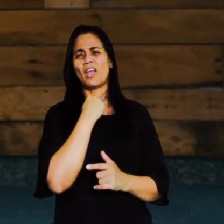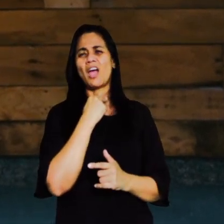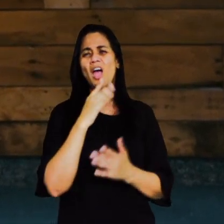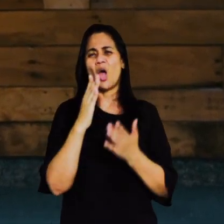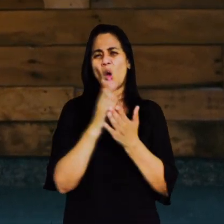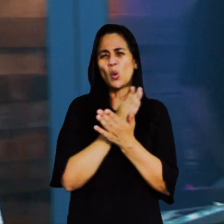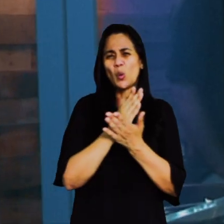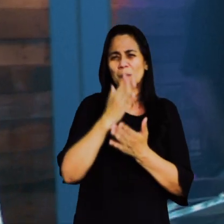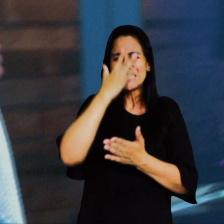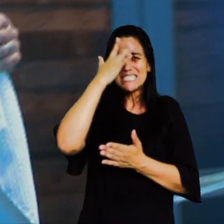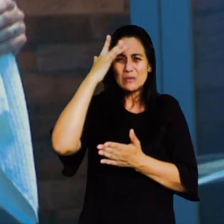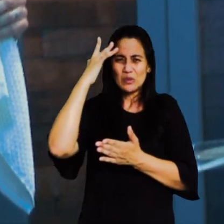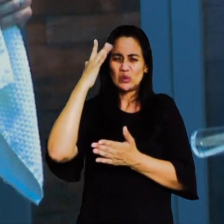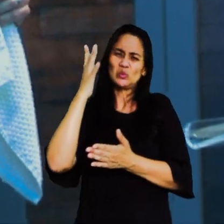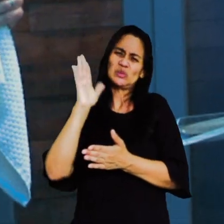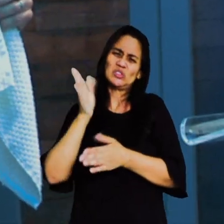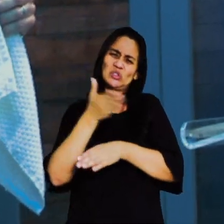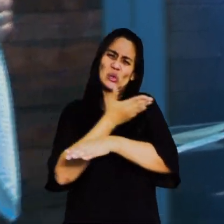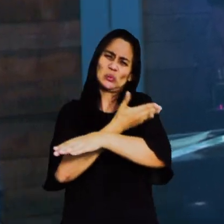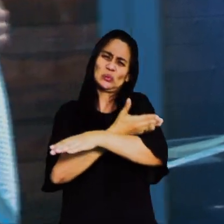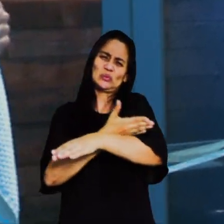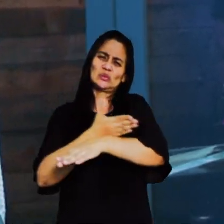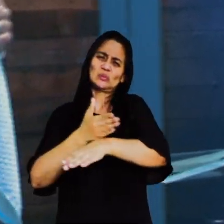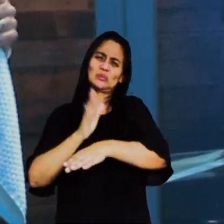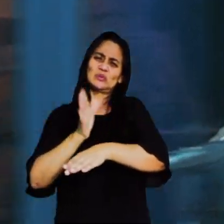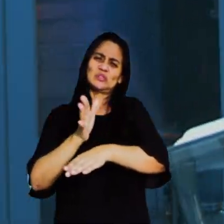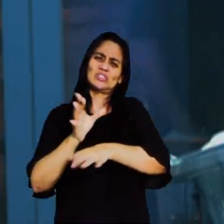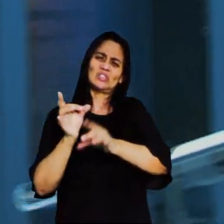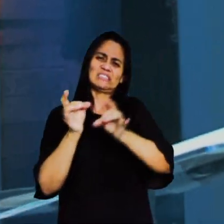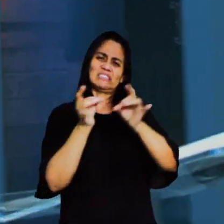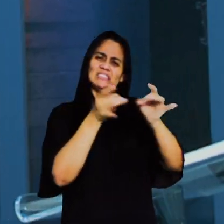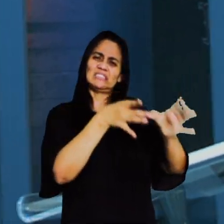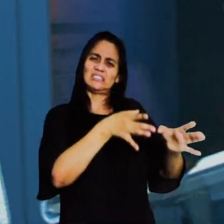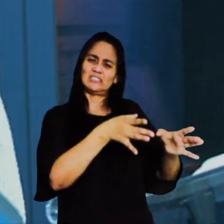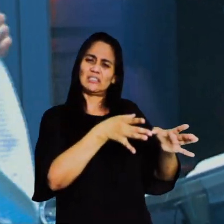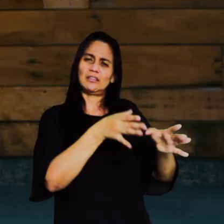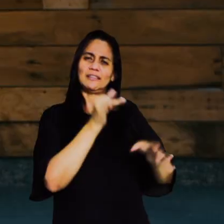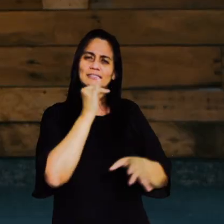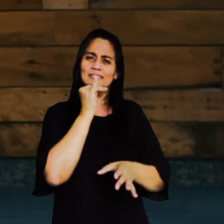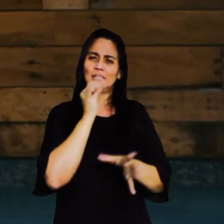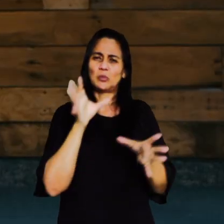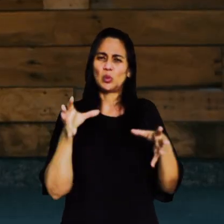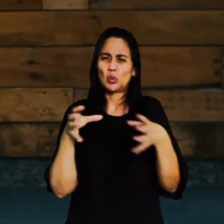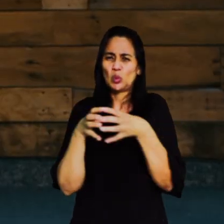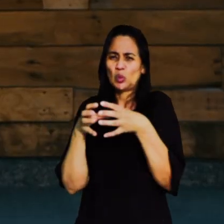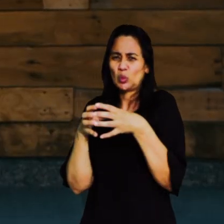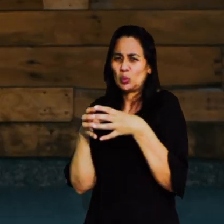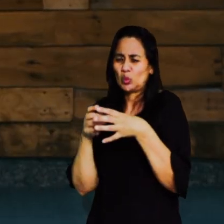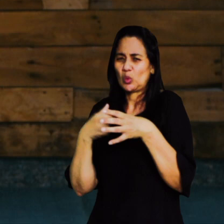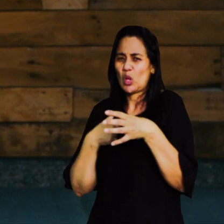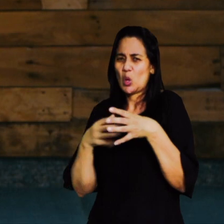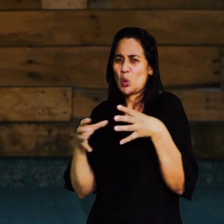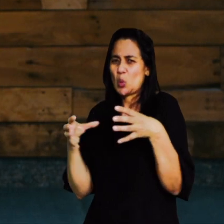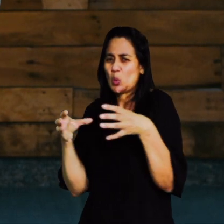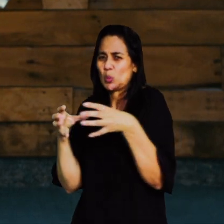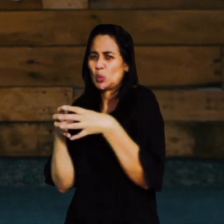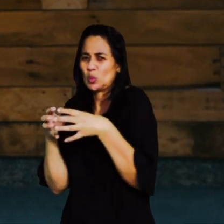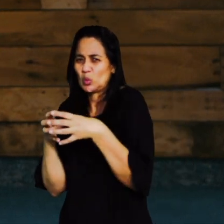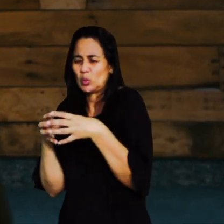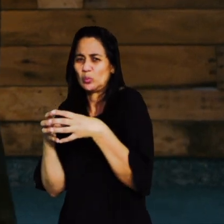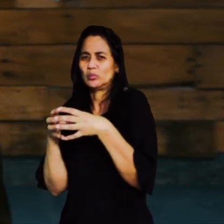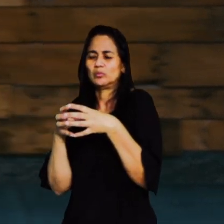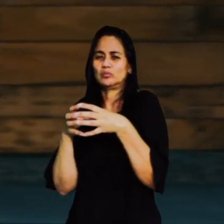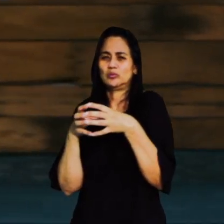Presta atenção. Fazer parte de grupo. Fazer parte de comunidade.